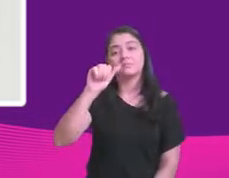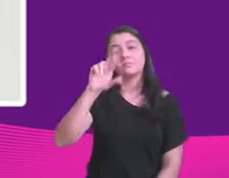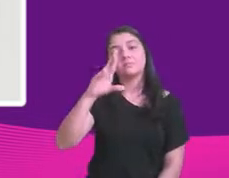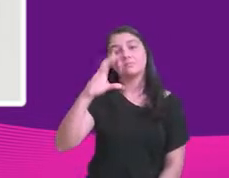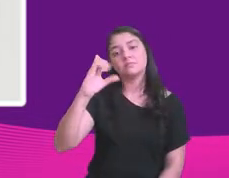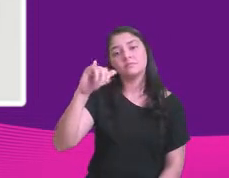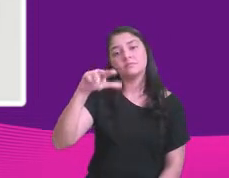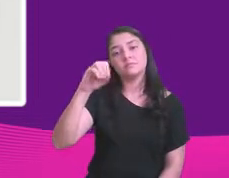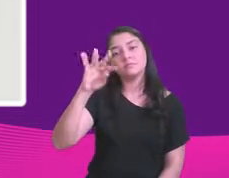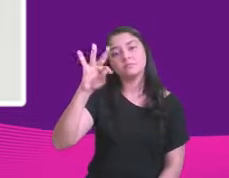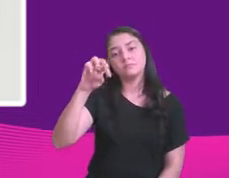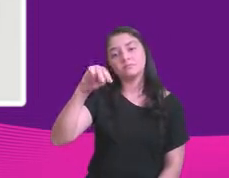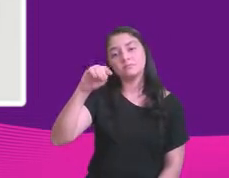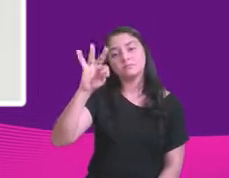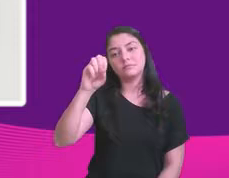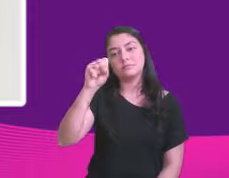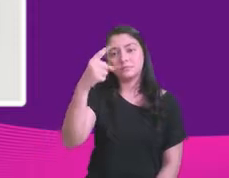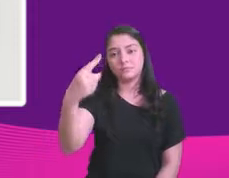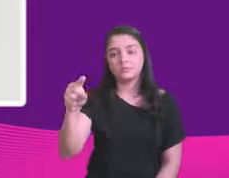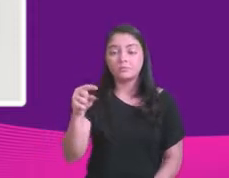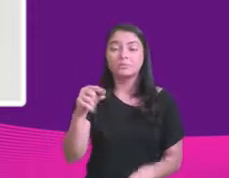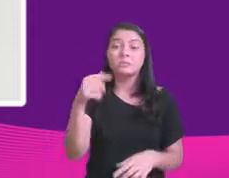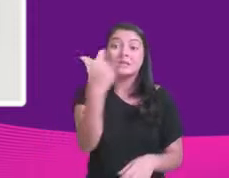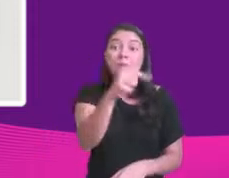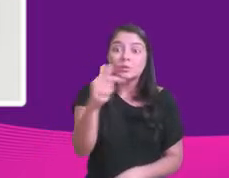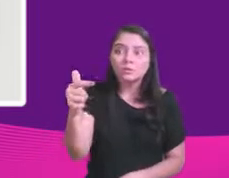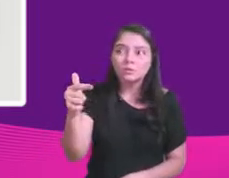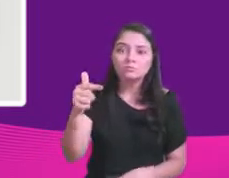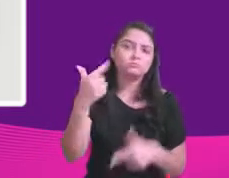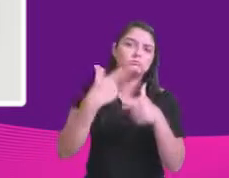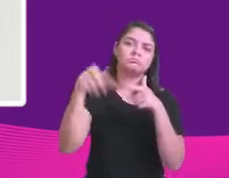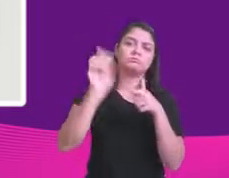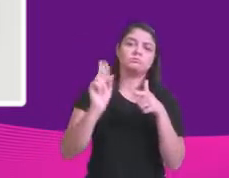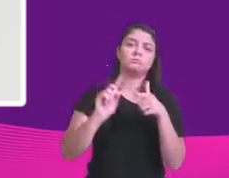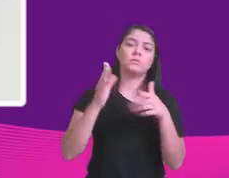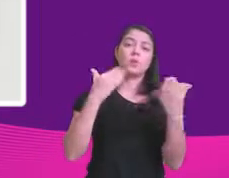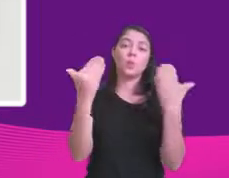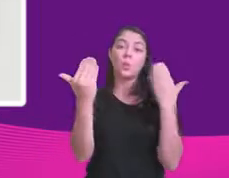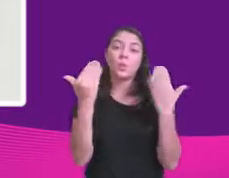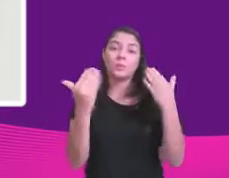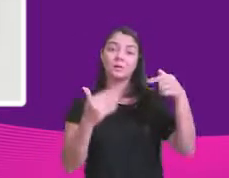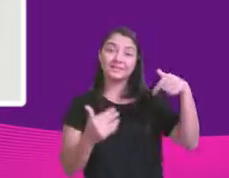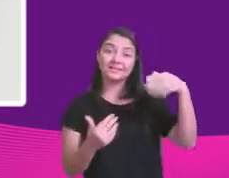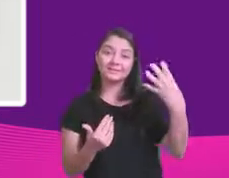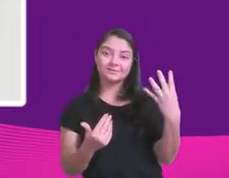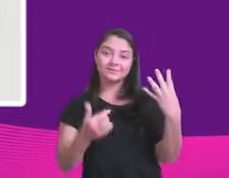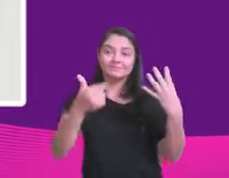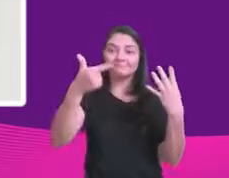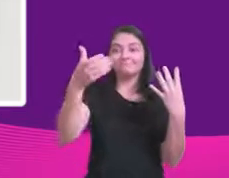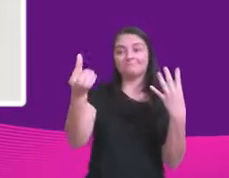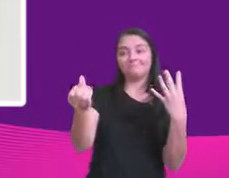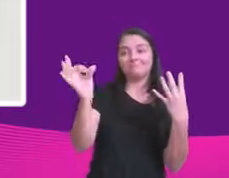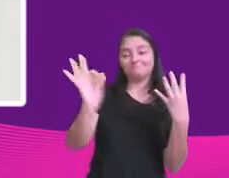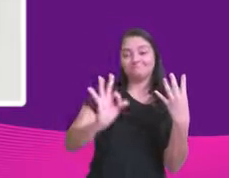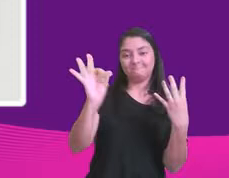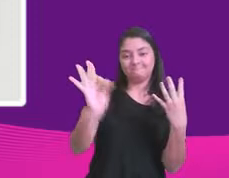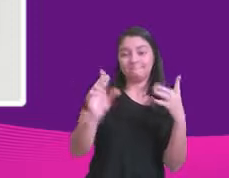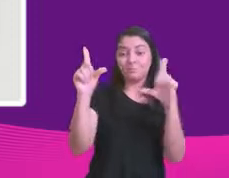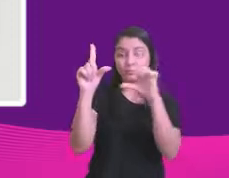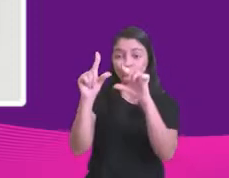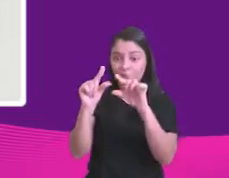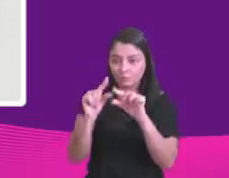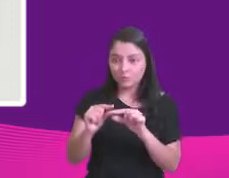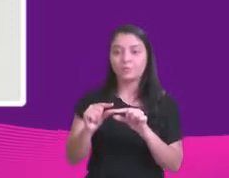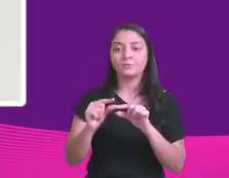torno de 74%, comparado com a carcinomatose de 26%. Quer dizer, pacientes com carcinomatose têm um índice muito menor de